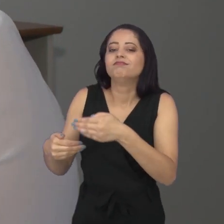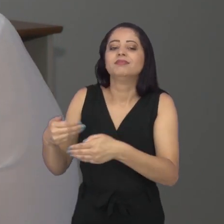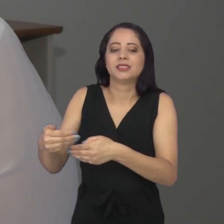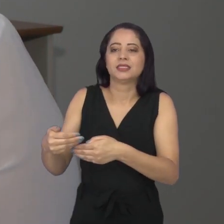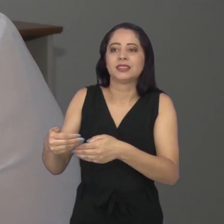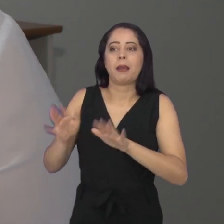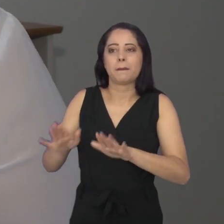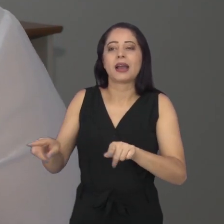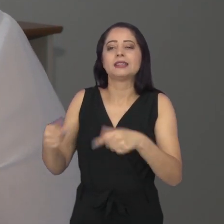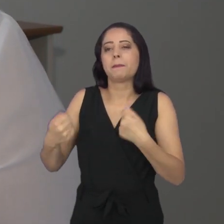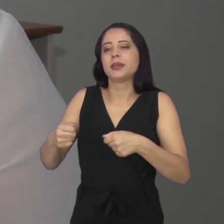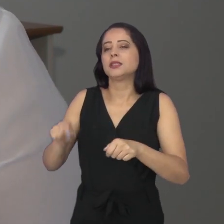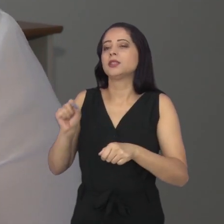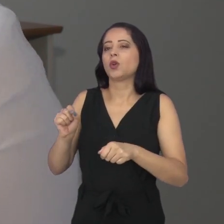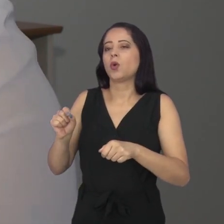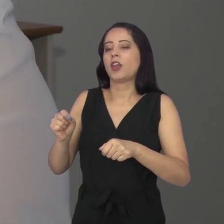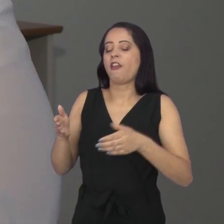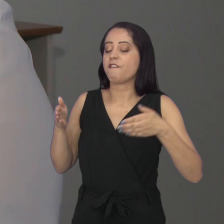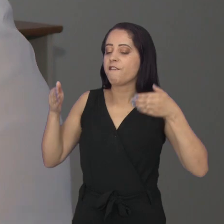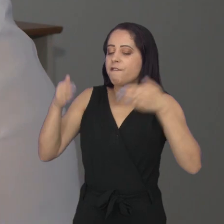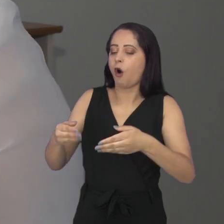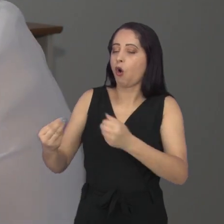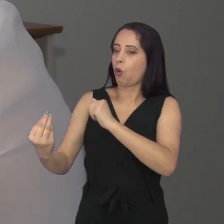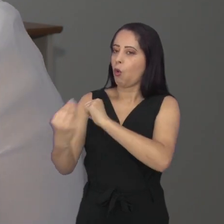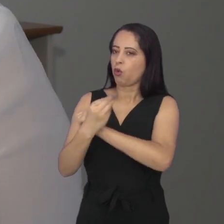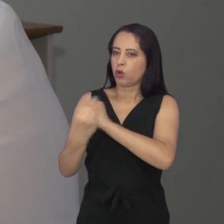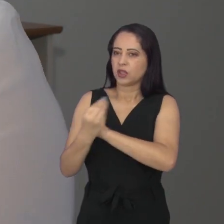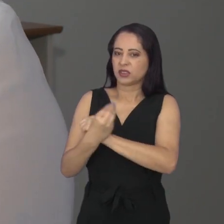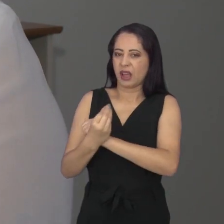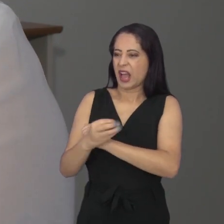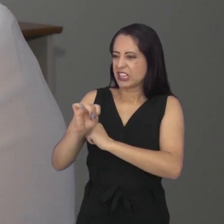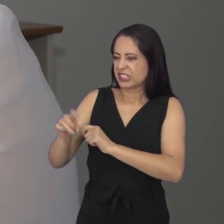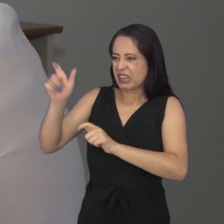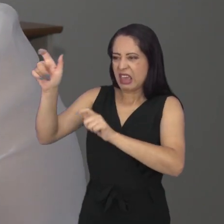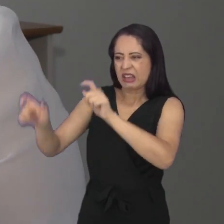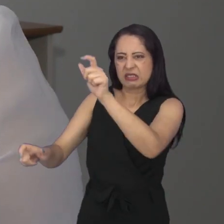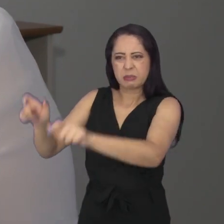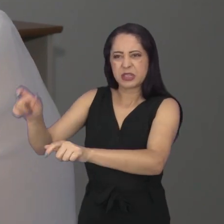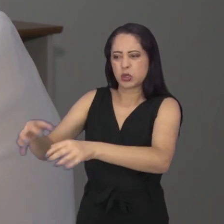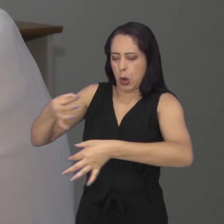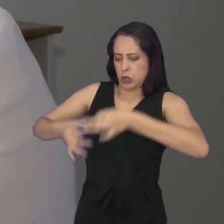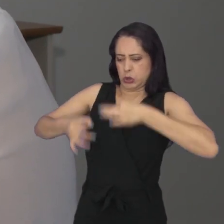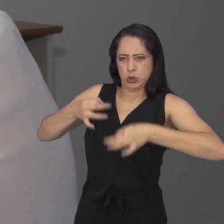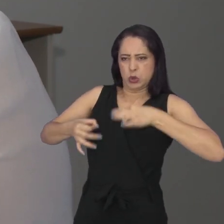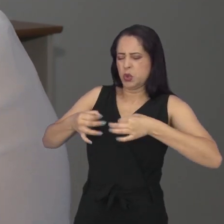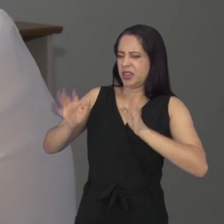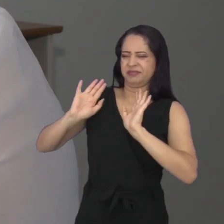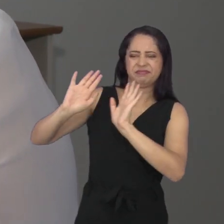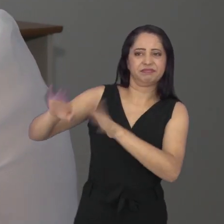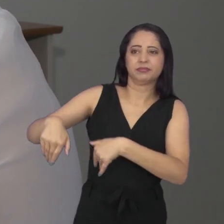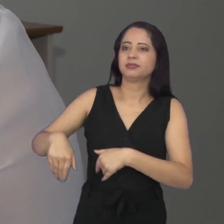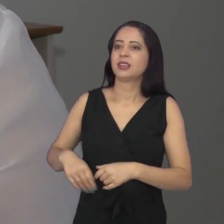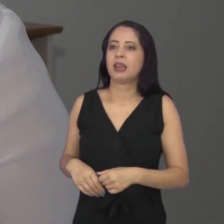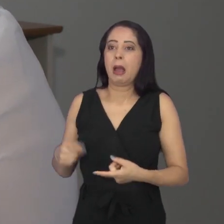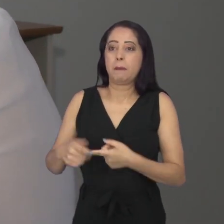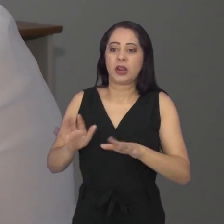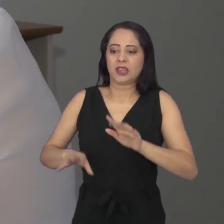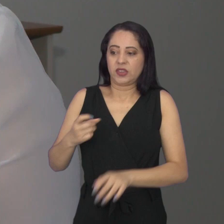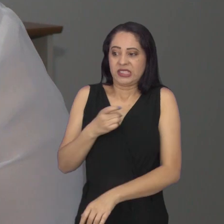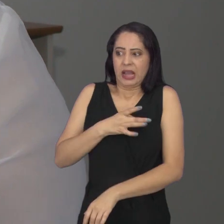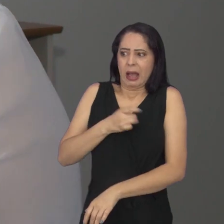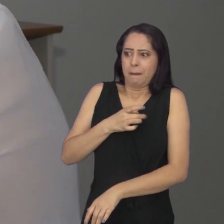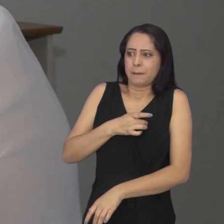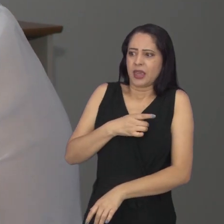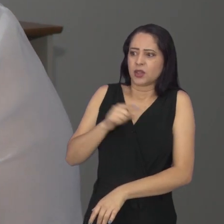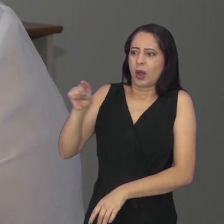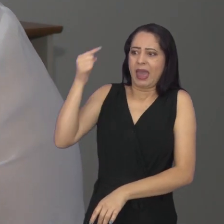foque em você. Não se preocupar muito com os julgamentos, as pessoas, às vezes a gente se trava muito com medo do que as pessoas vão